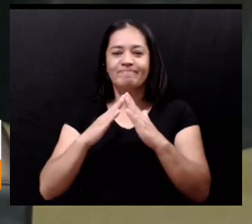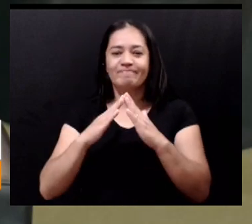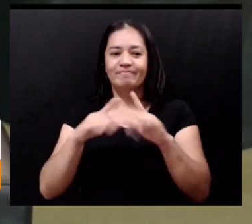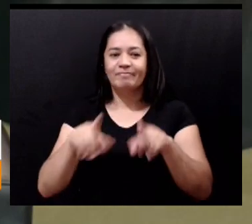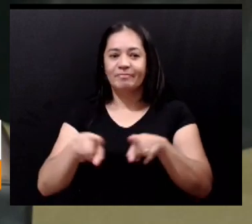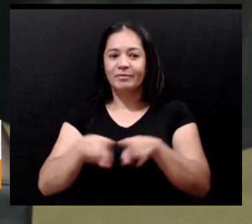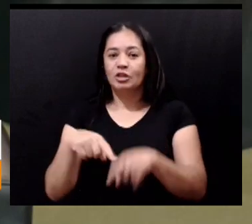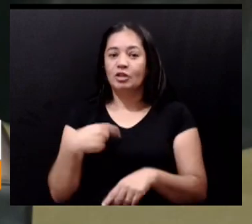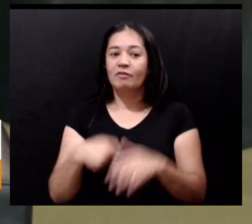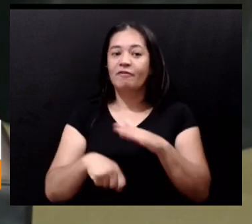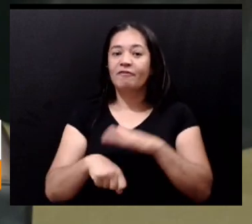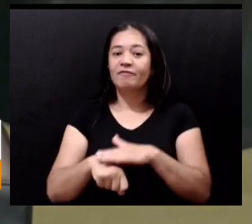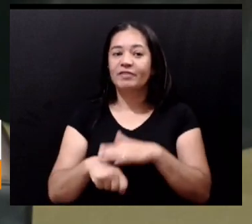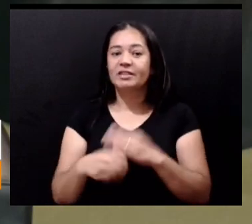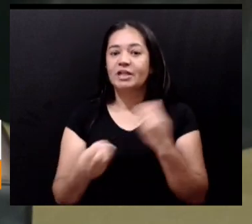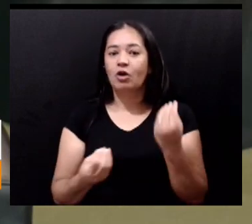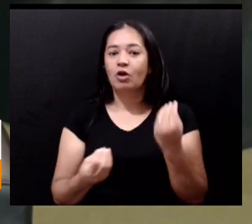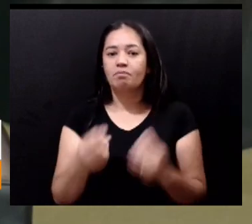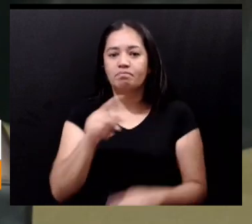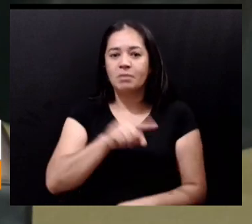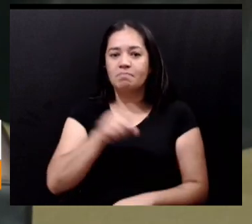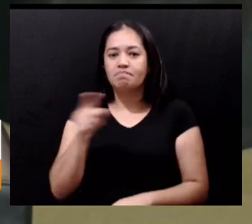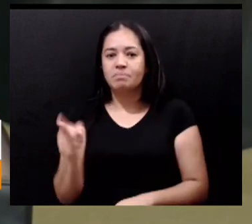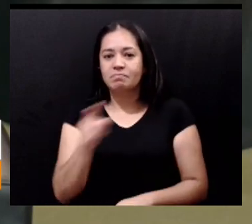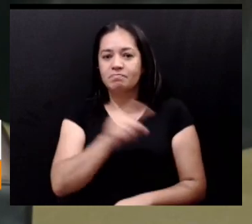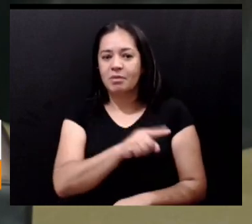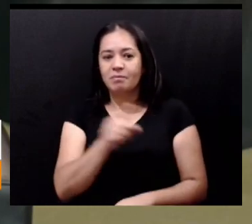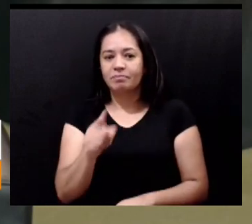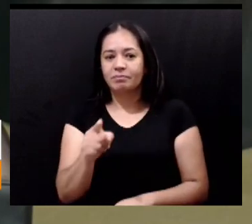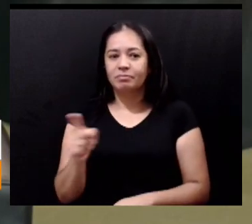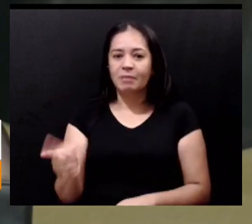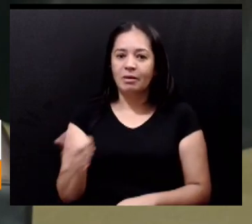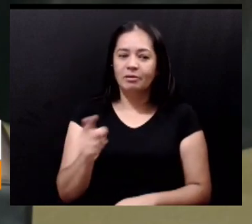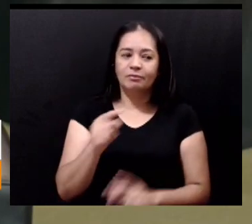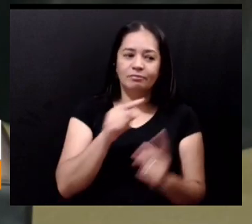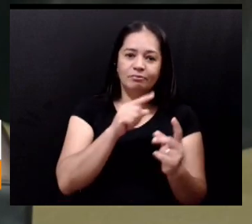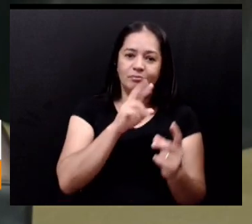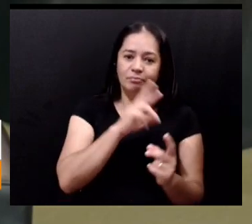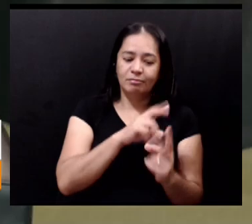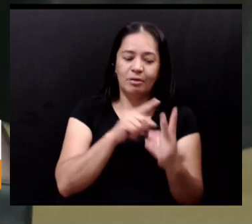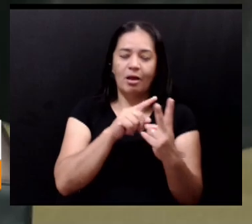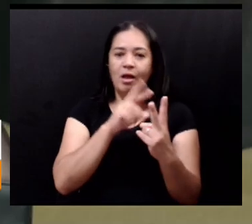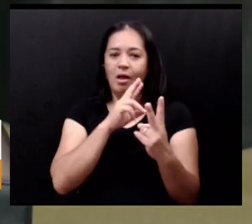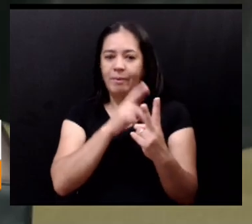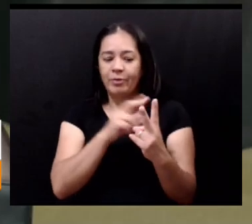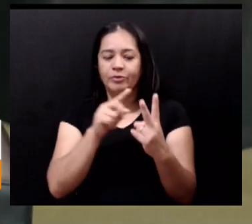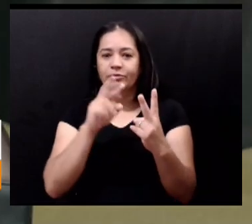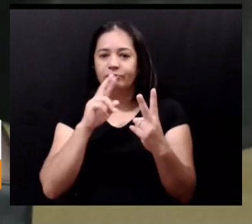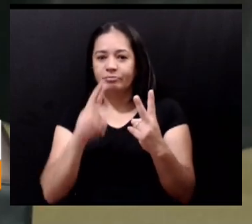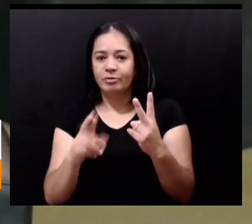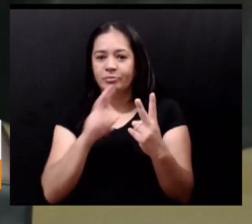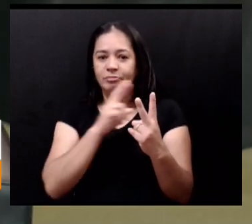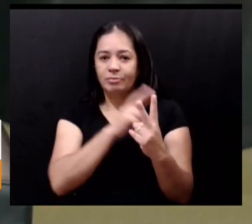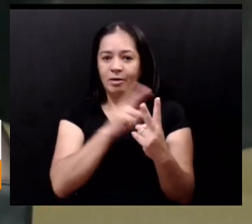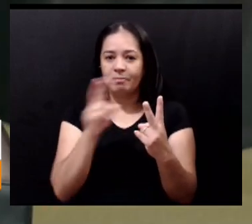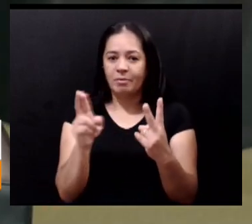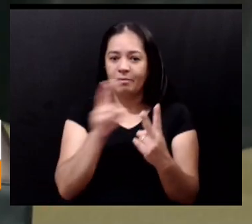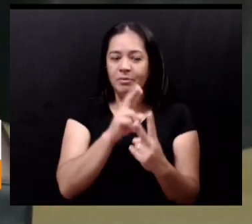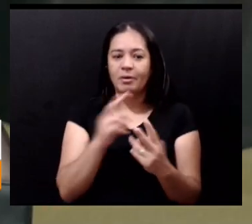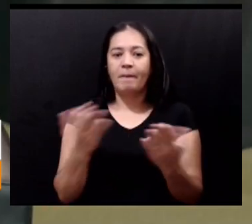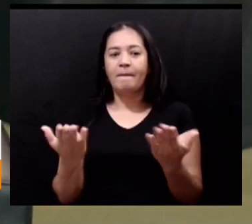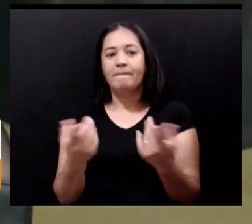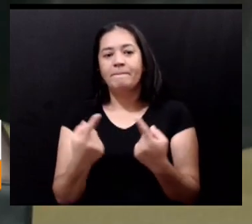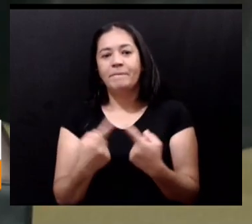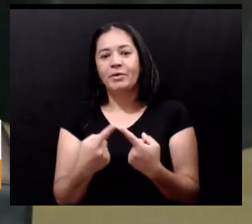um ping-pong, tá? A Marília responde uma e a Júlia responde outra pergunta. Porque agora 8h43, daqui a pouquinho a gente